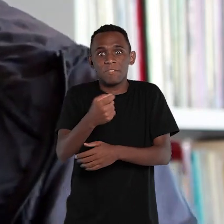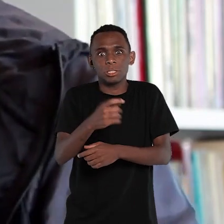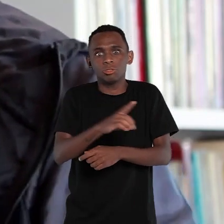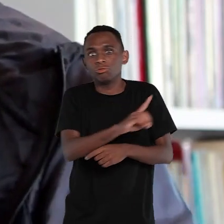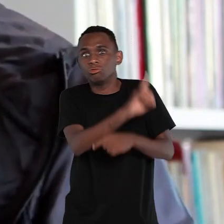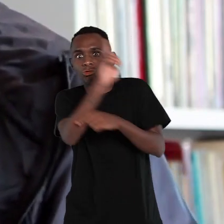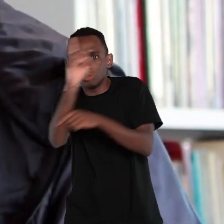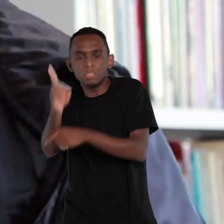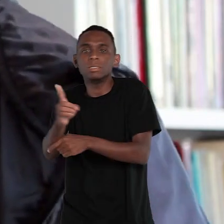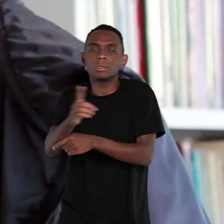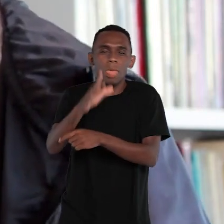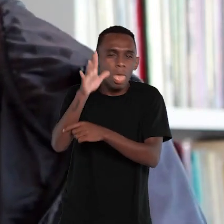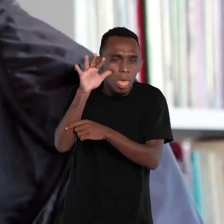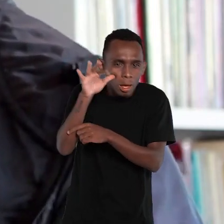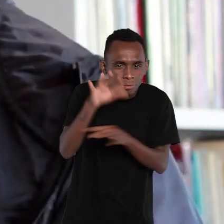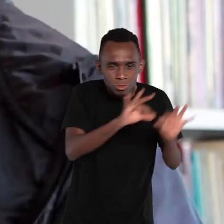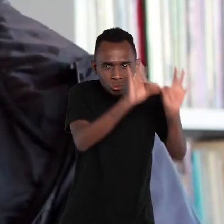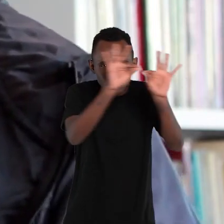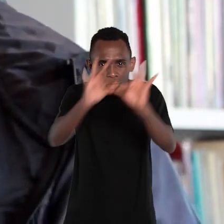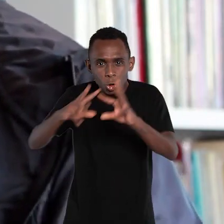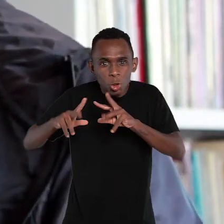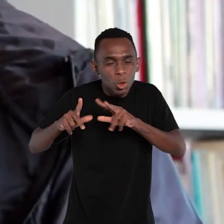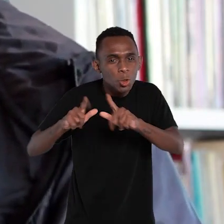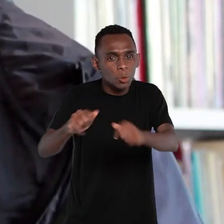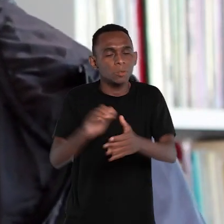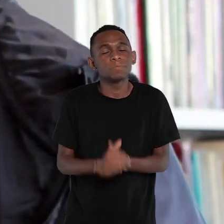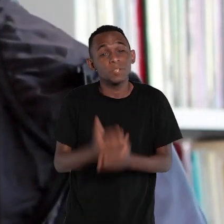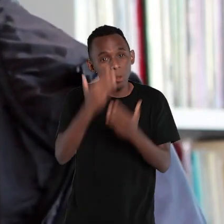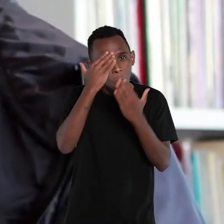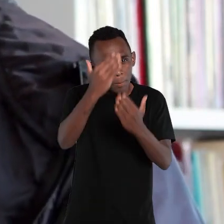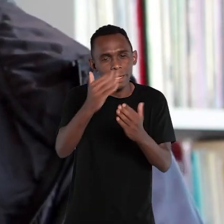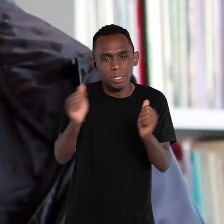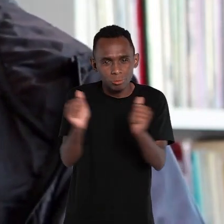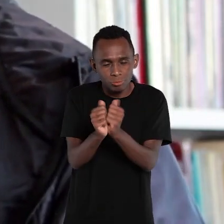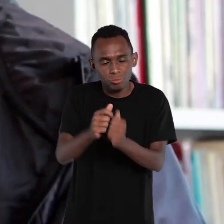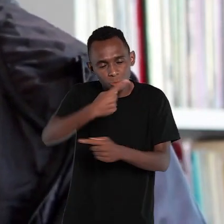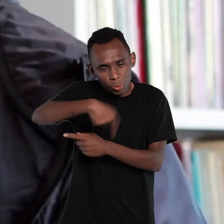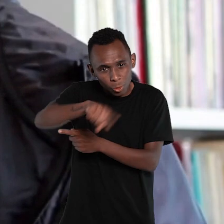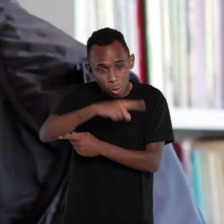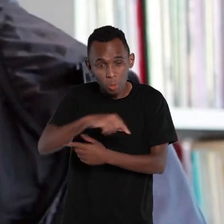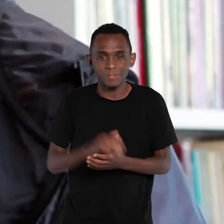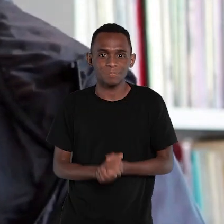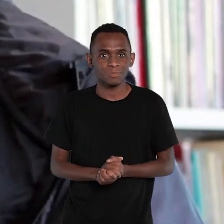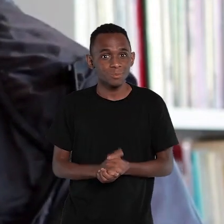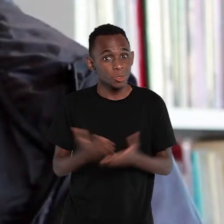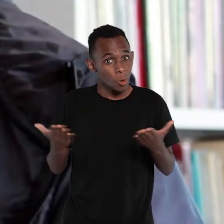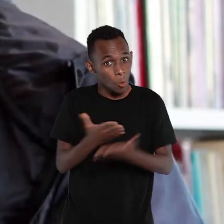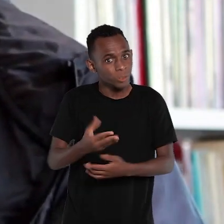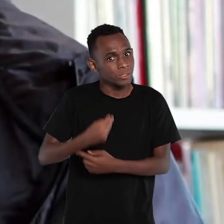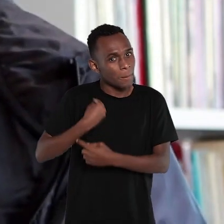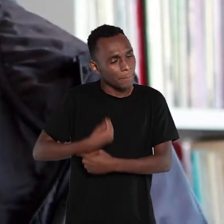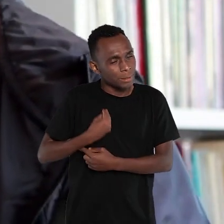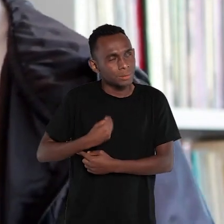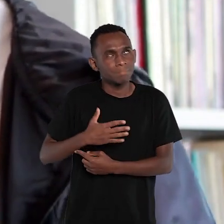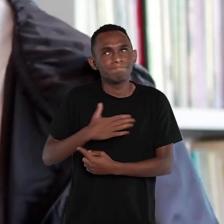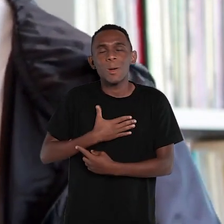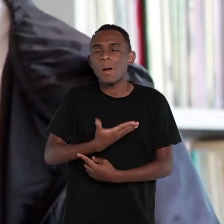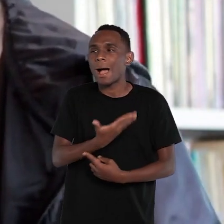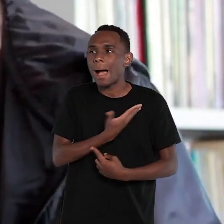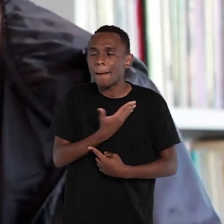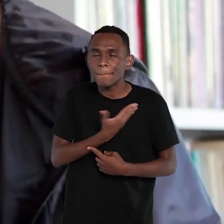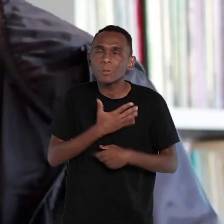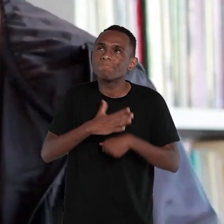20 dias seguidos assistindo os programas. Muito obrigado por estar com a gente. Hoje a gente tem a presença de um